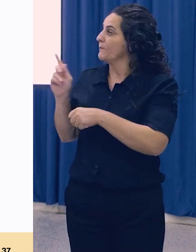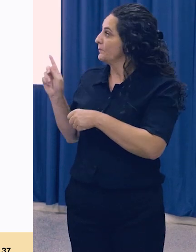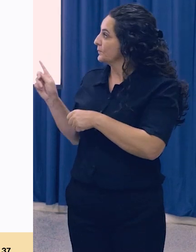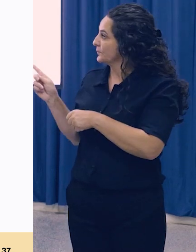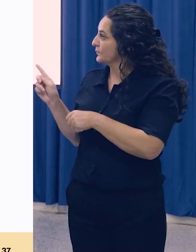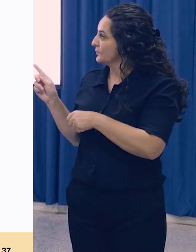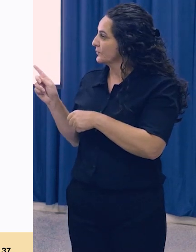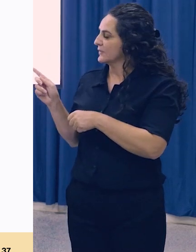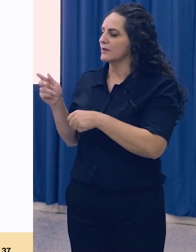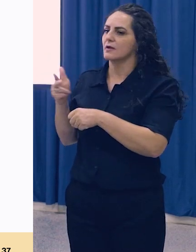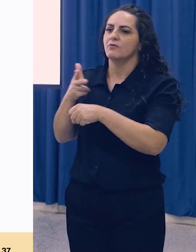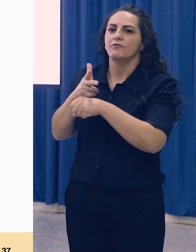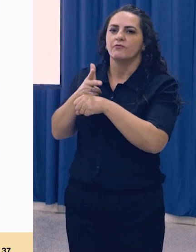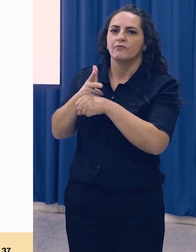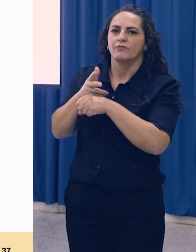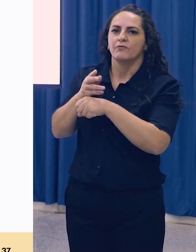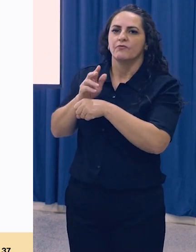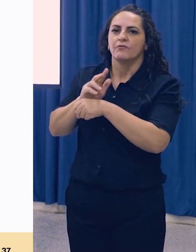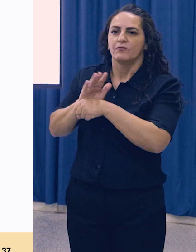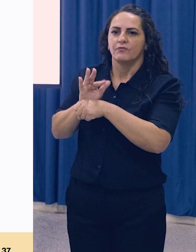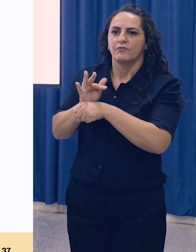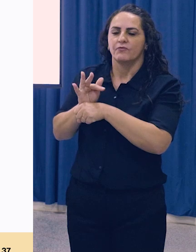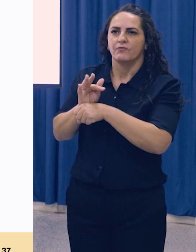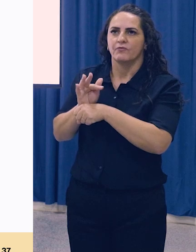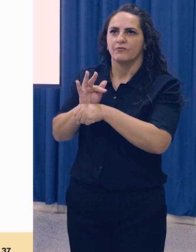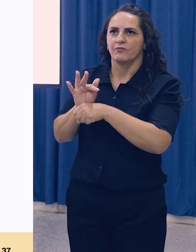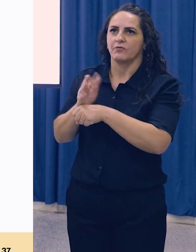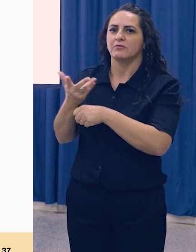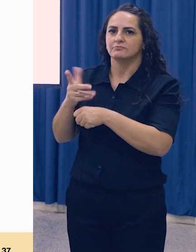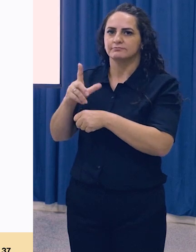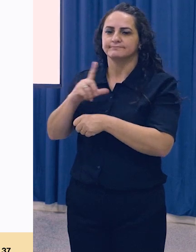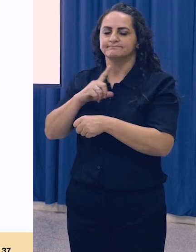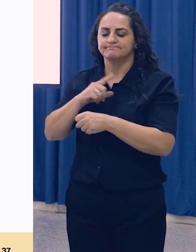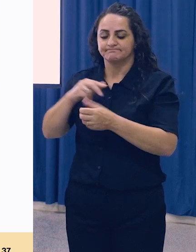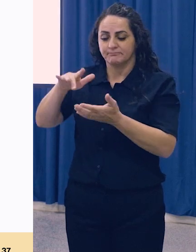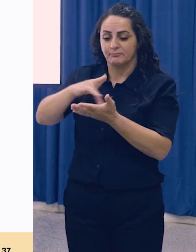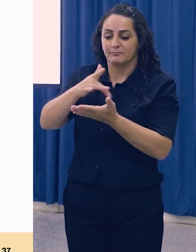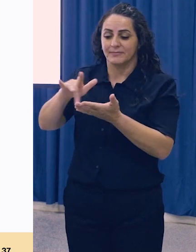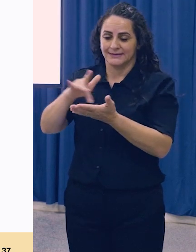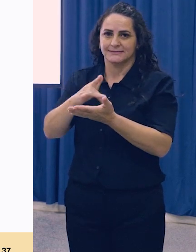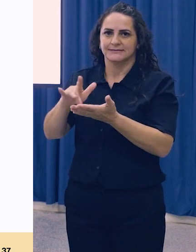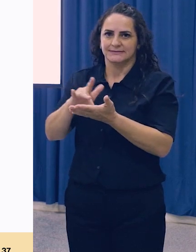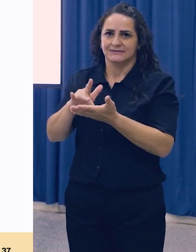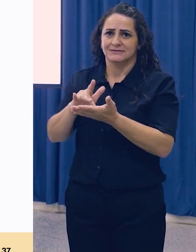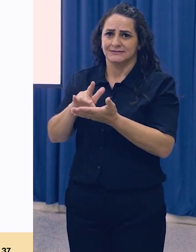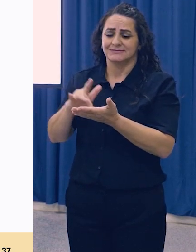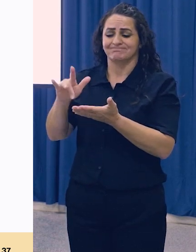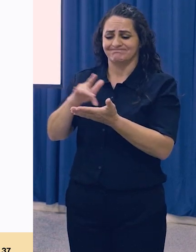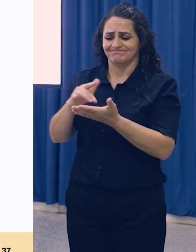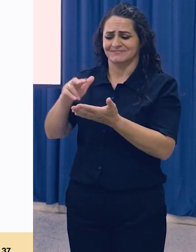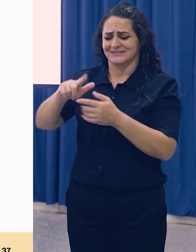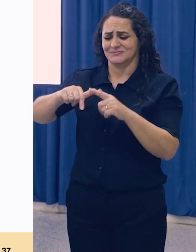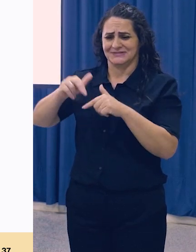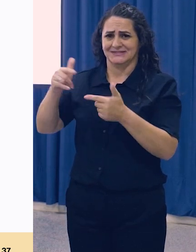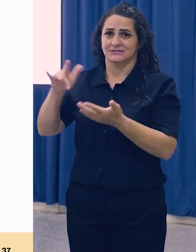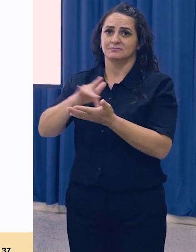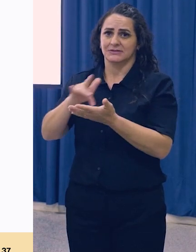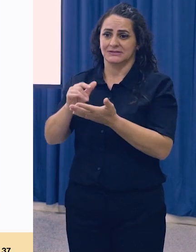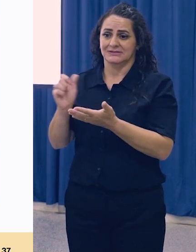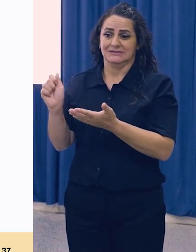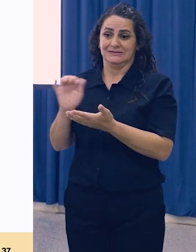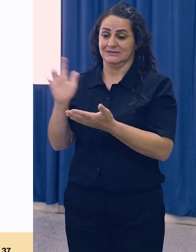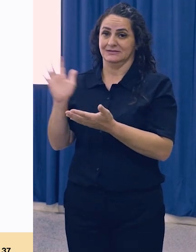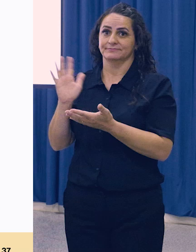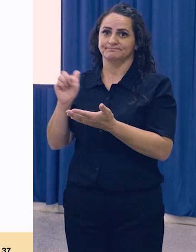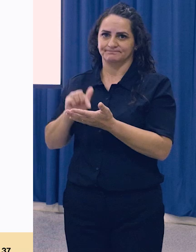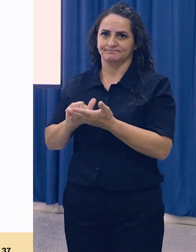lida com balé. As coisas de balé são muito caras. A gente não tinha um orçamento muito grande para isso. O marketing